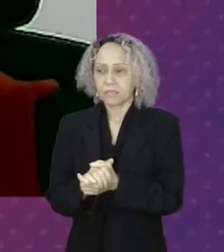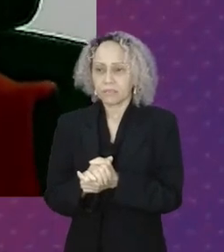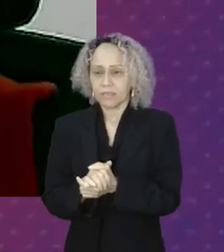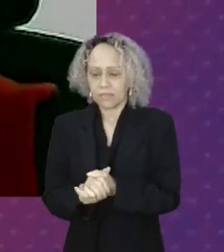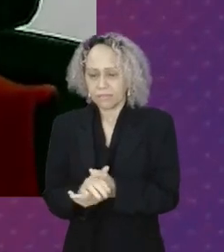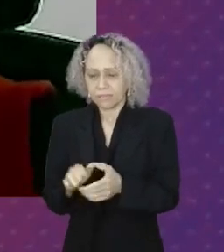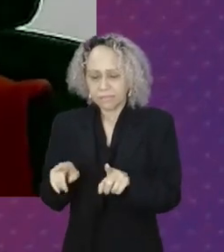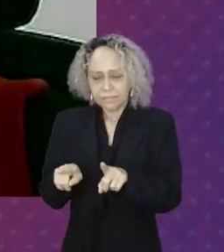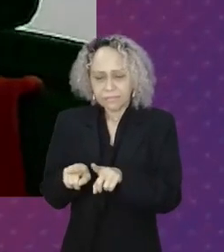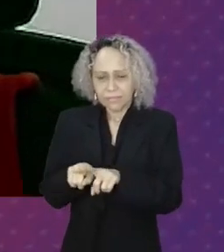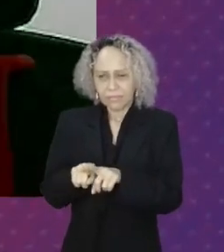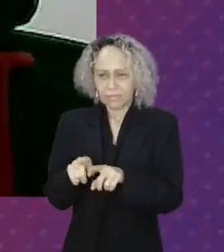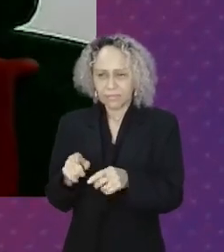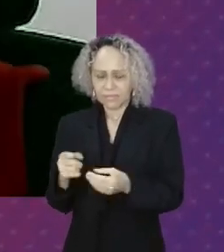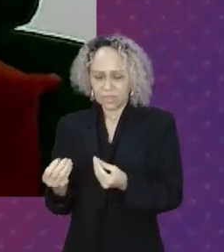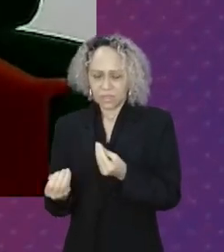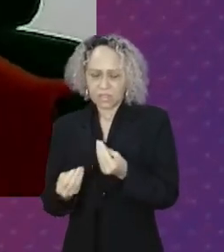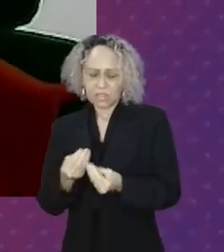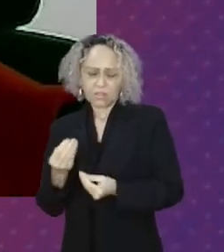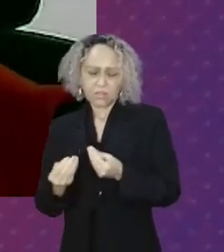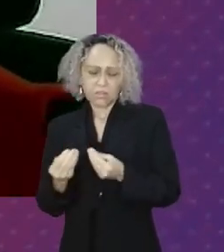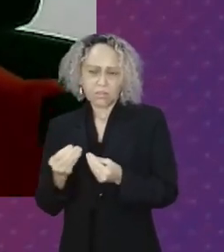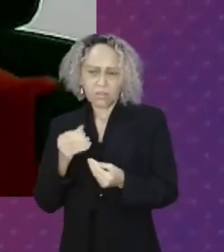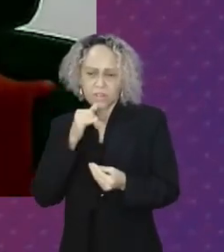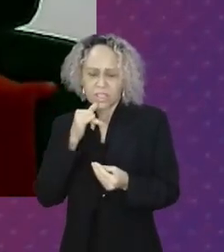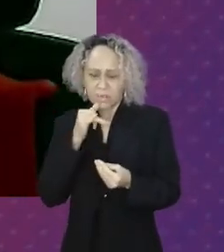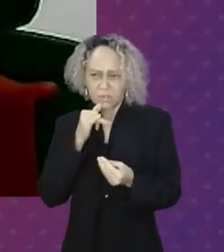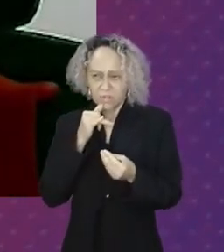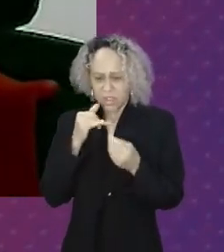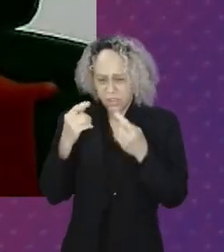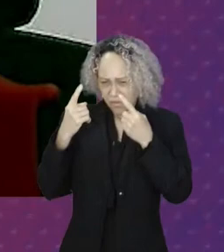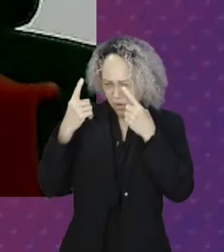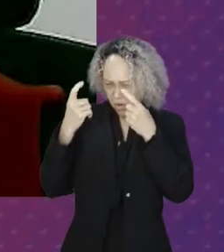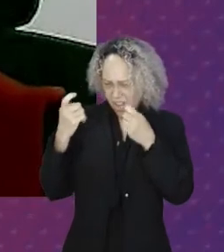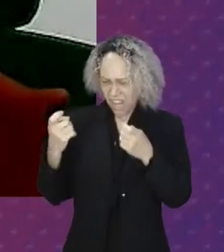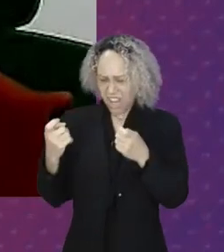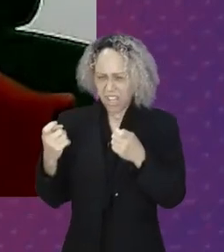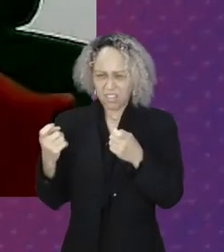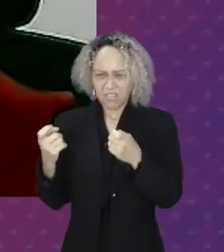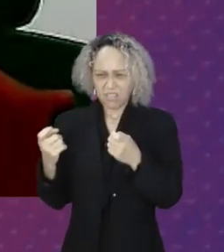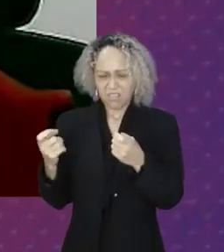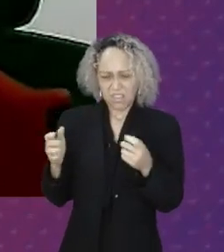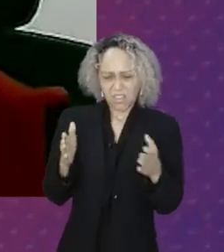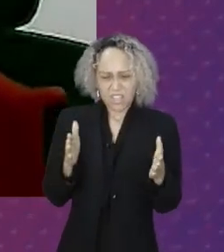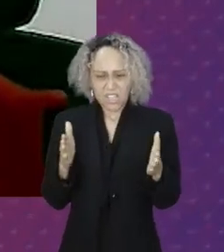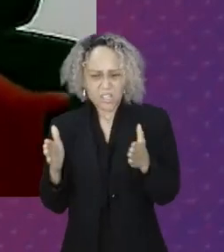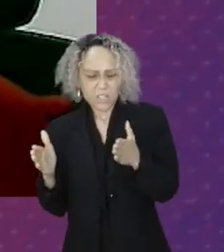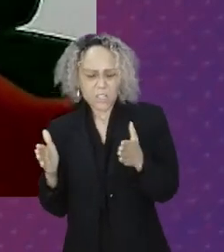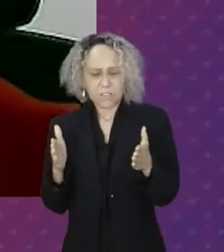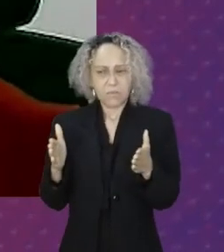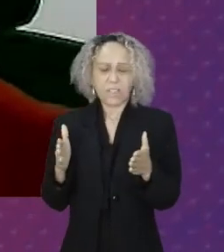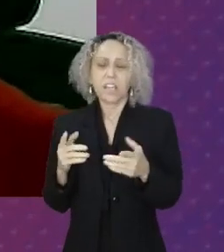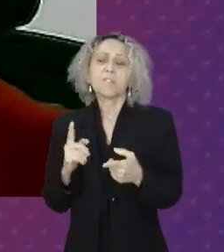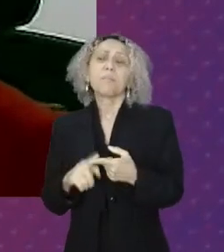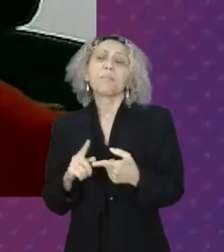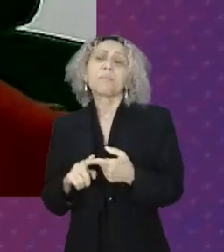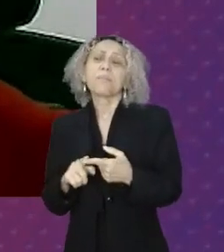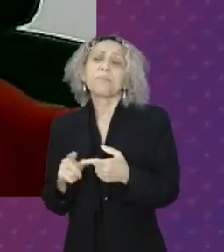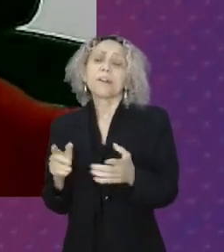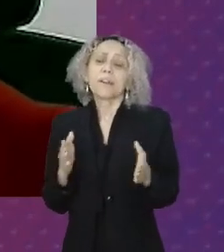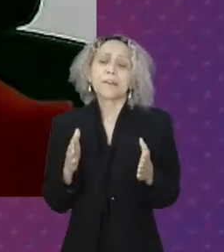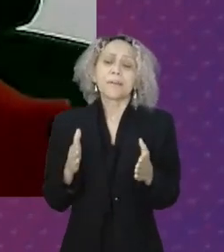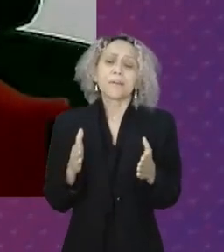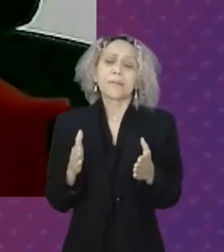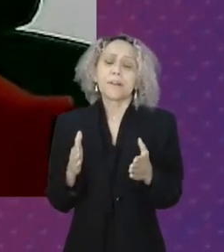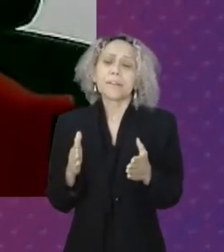agressivo quanto neste último mandato, e nós sabemos por quê. Porque o nosso país retornou a um